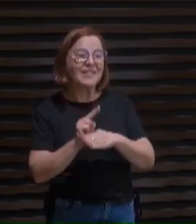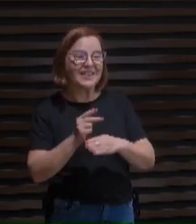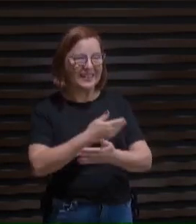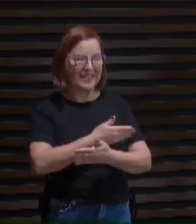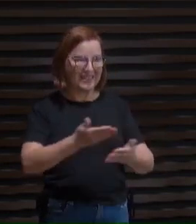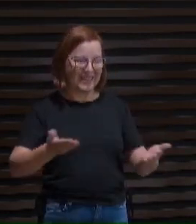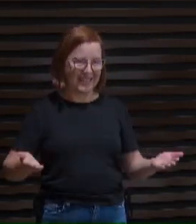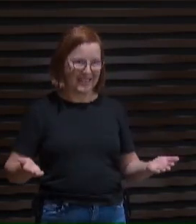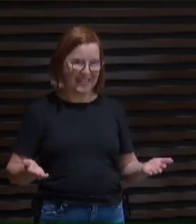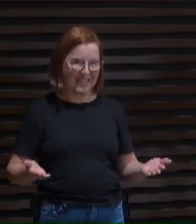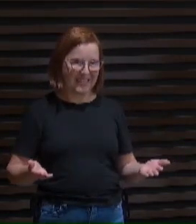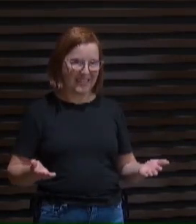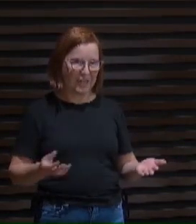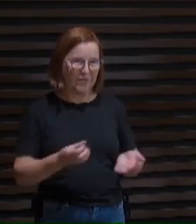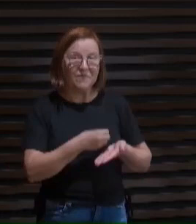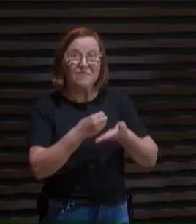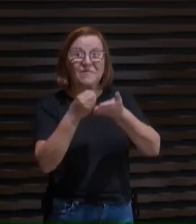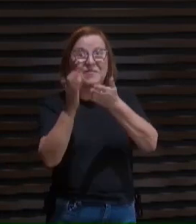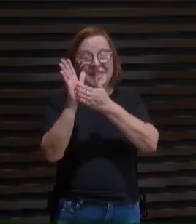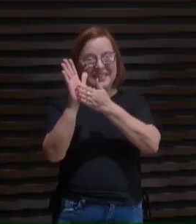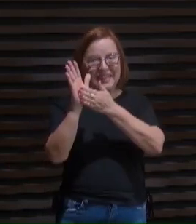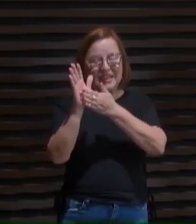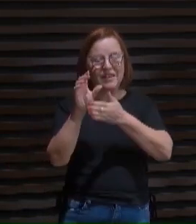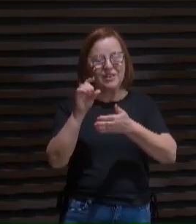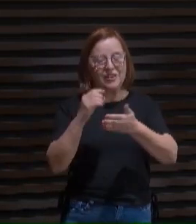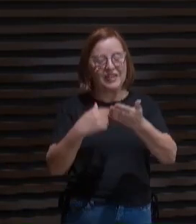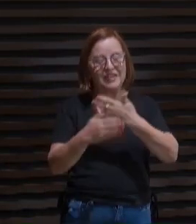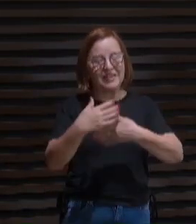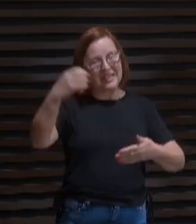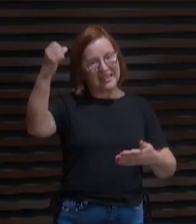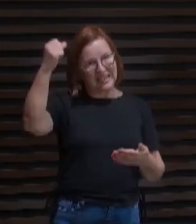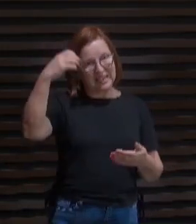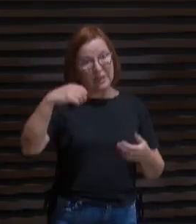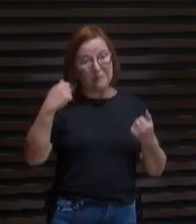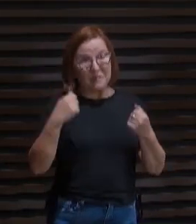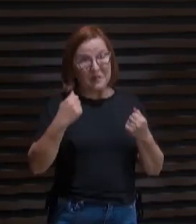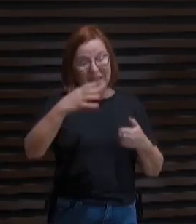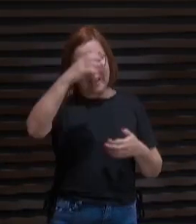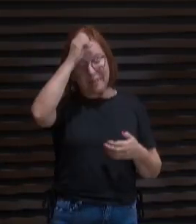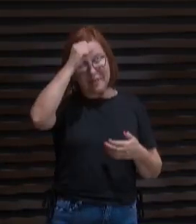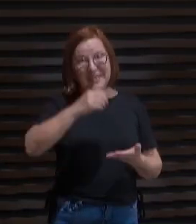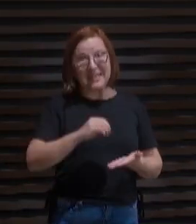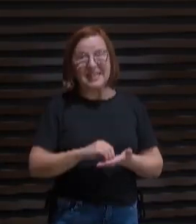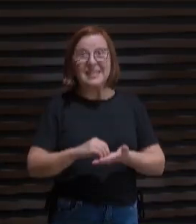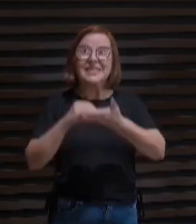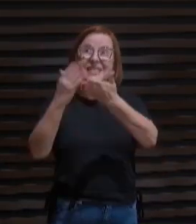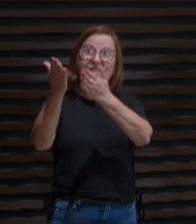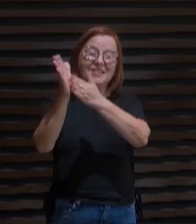Então, a entrega é só pela graça de Deus. A gente aprender a entregar e deixar.